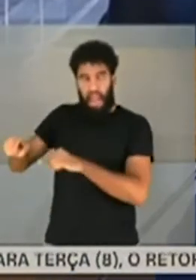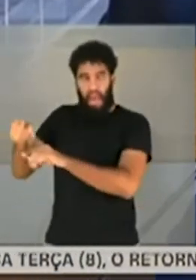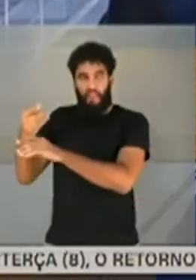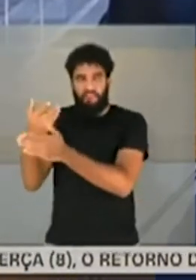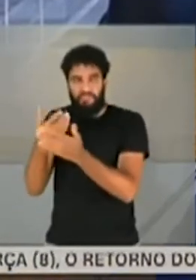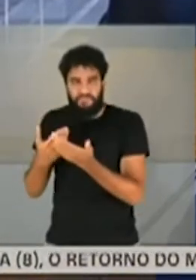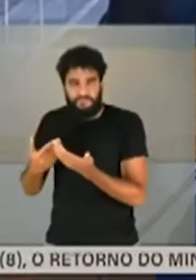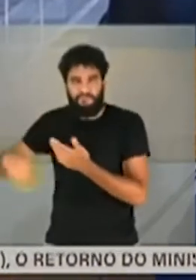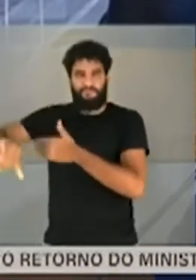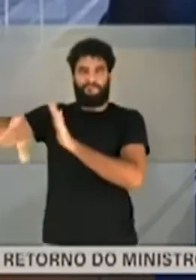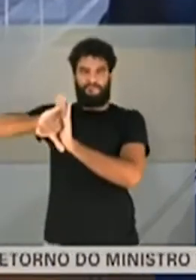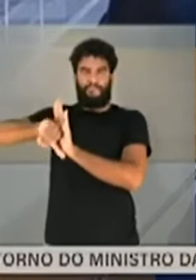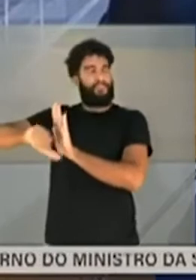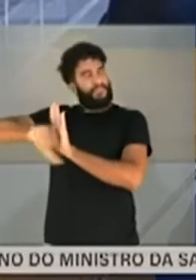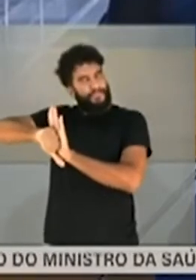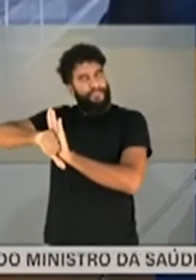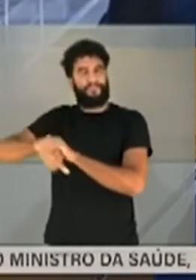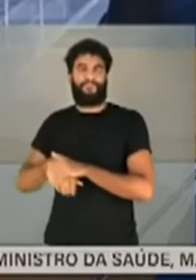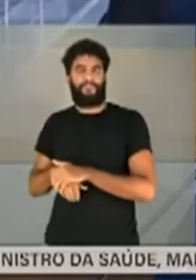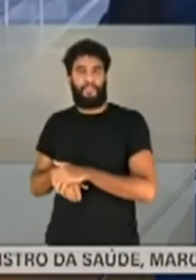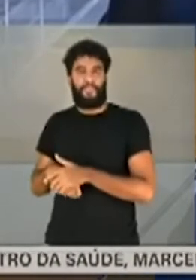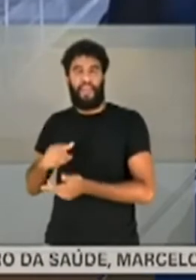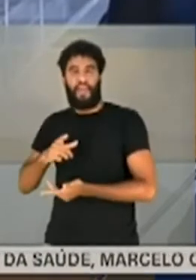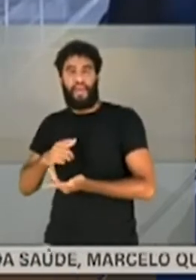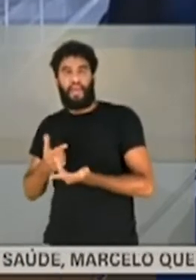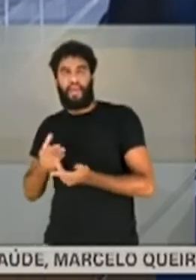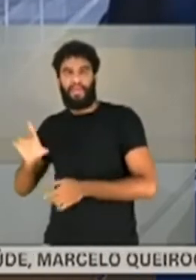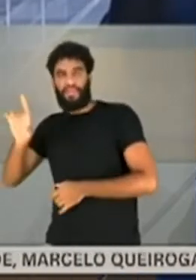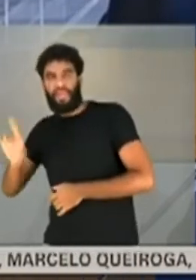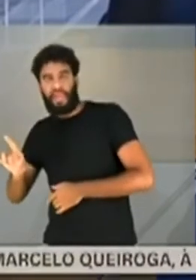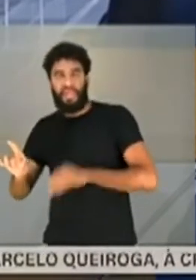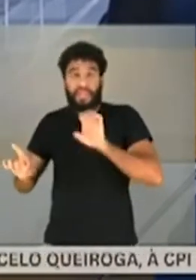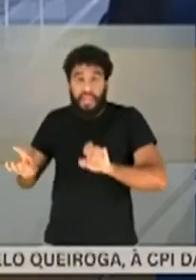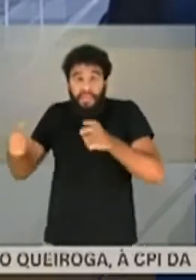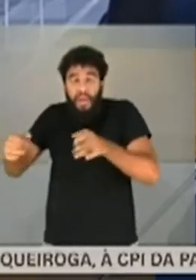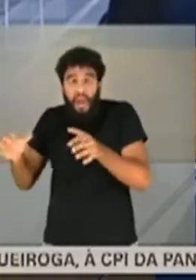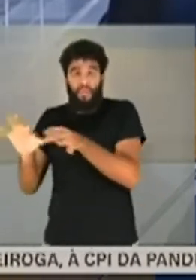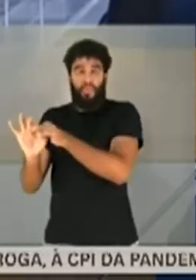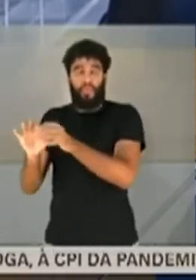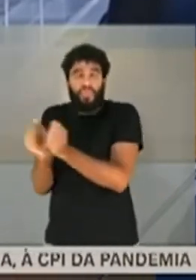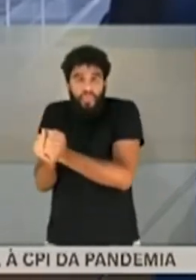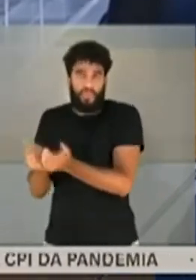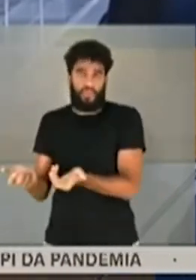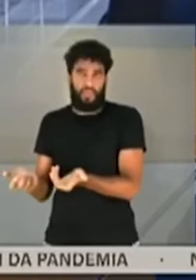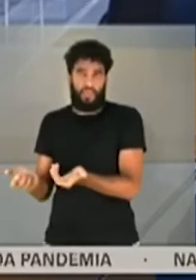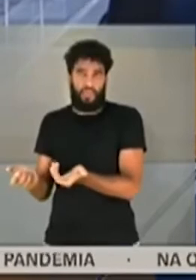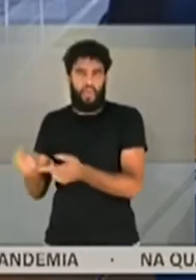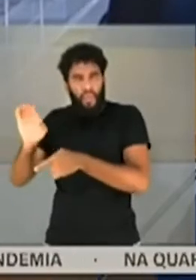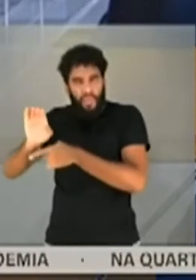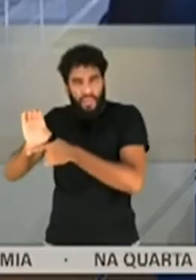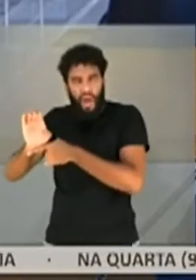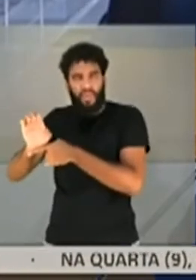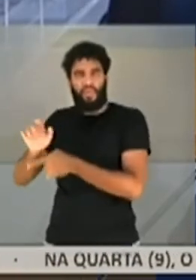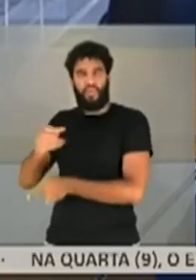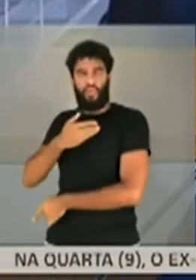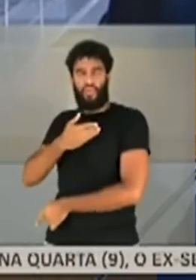da ciência, e o que não deveria ser. Esquerda ou direita tinha que estar junto. O Estado do senador Randolfe adota esse procedimento e